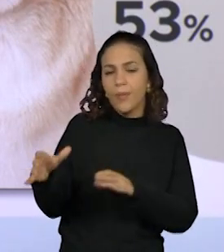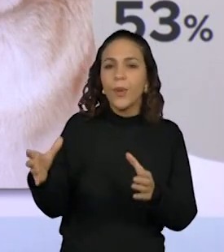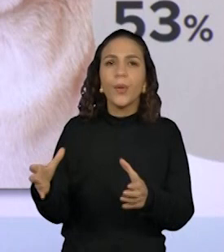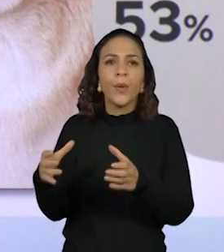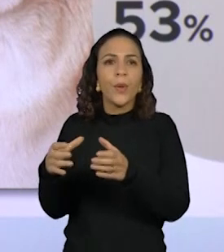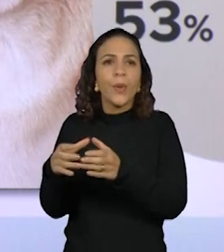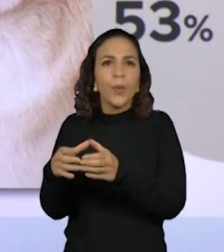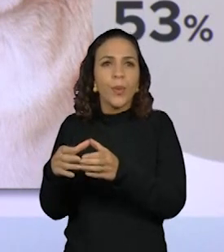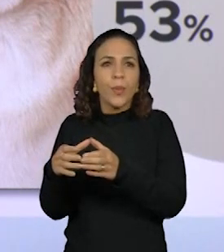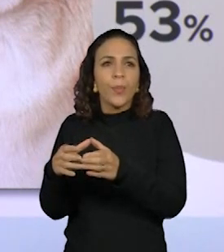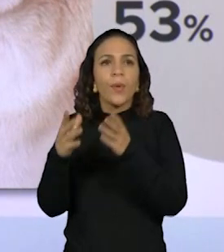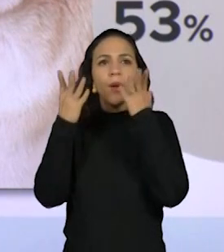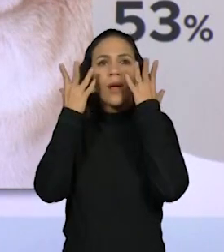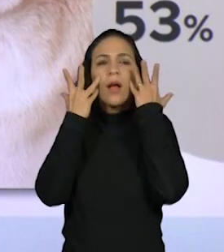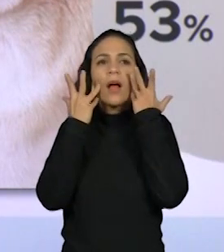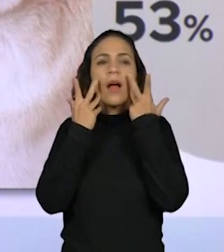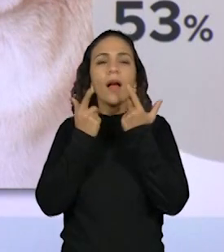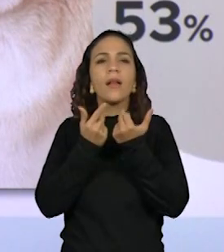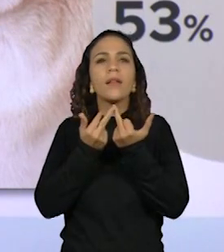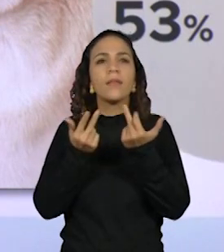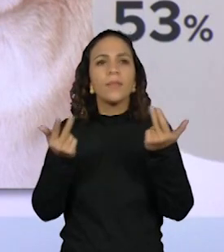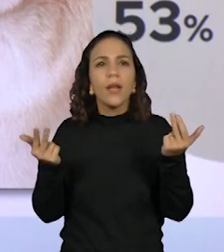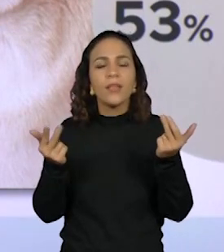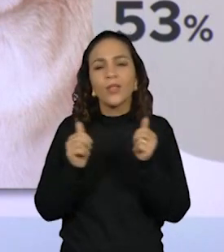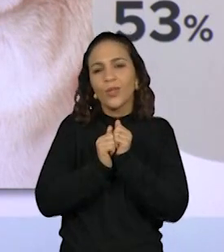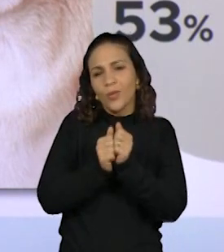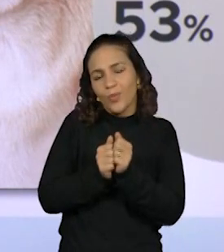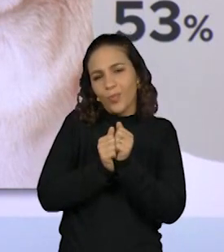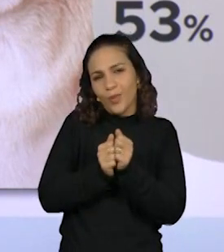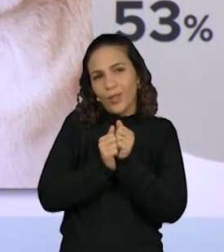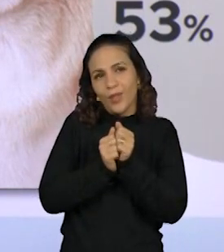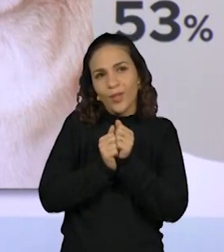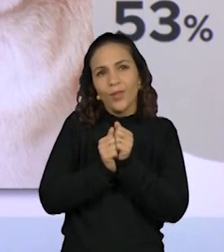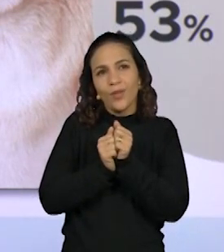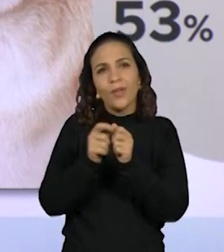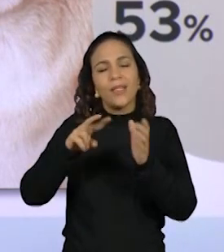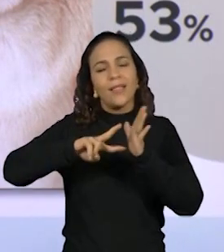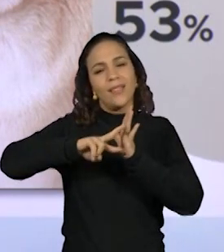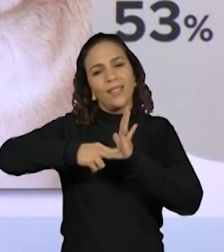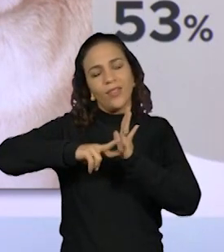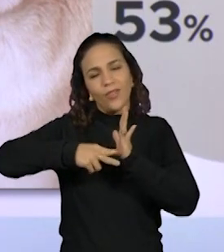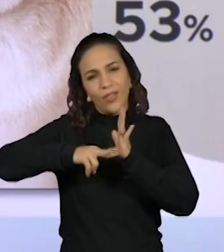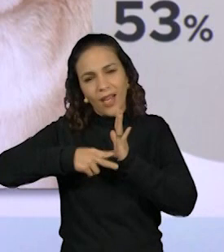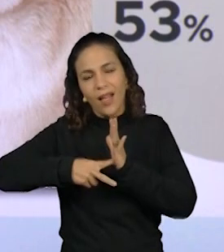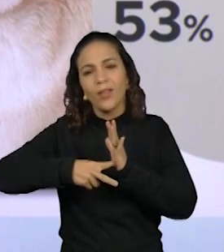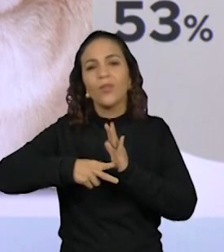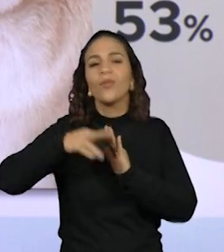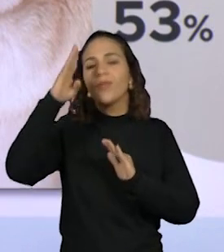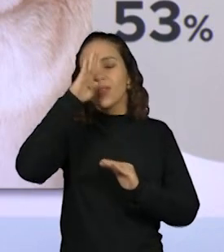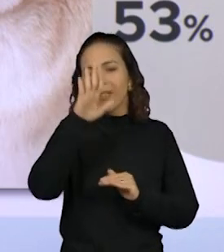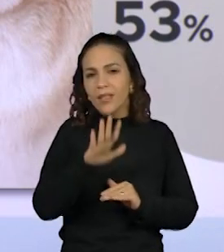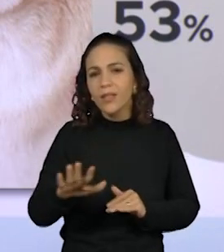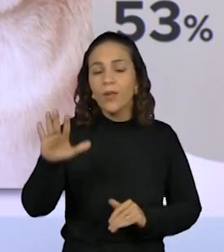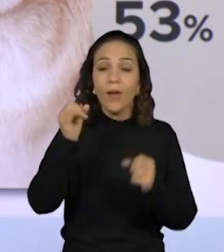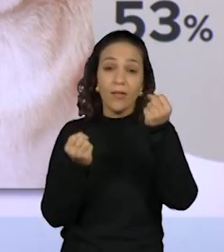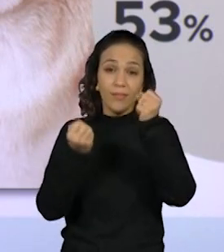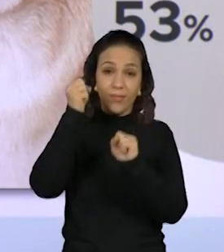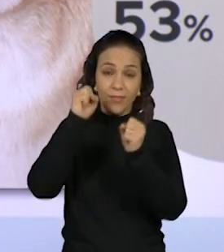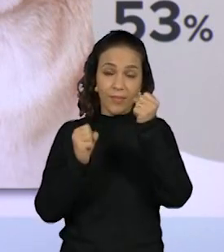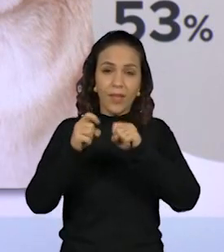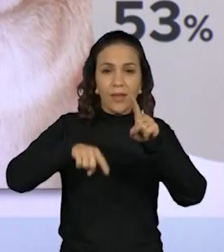Animais de Companhia do Sindicato Nacional da Indústria de Produtos para a Saúde